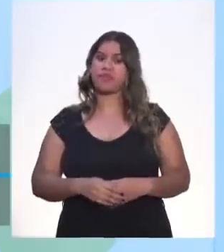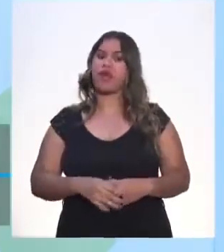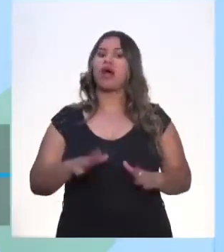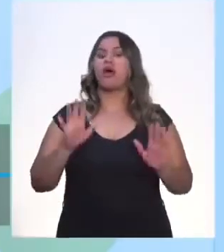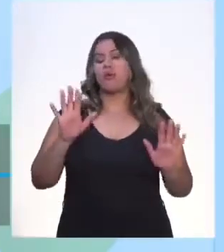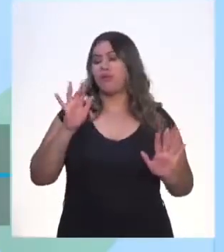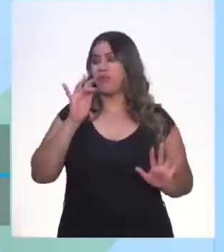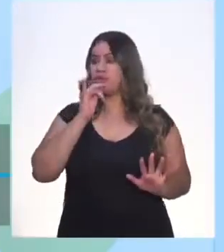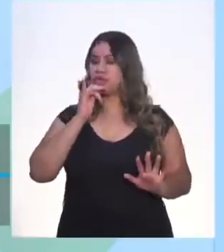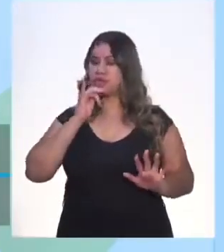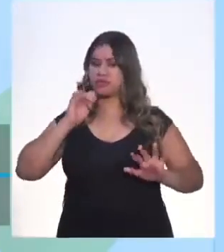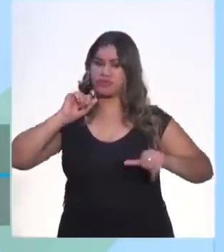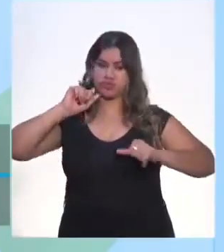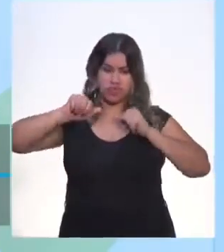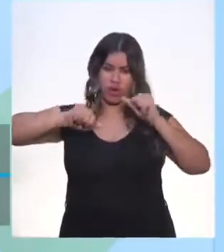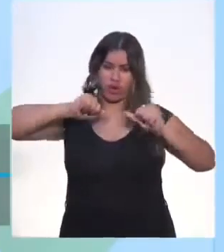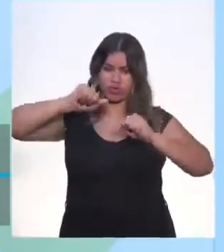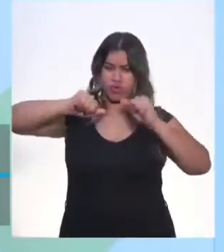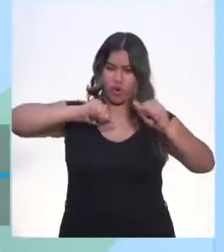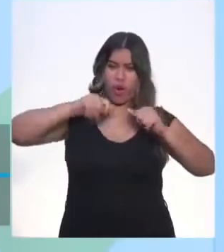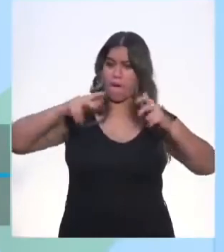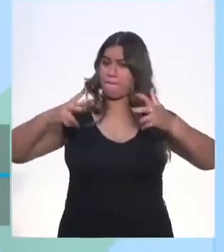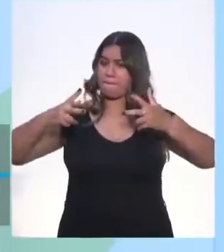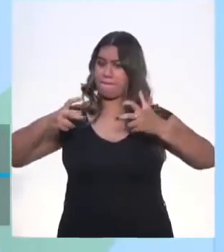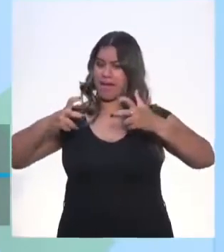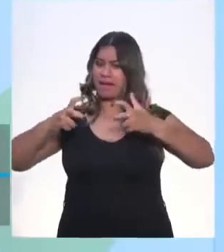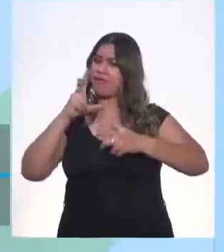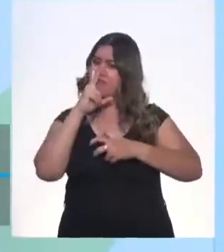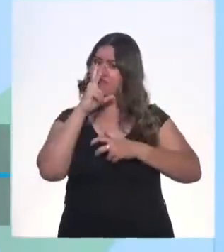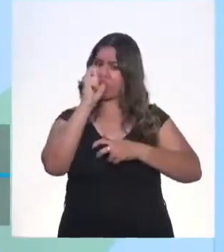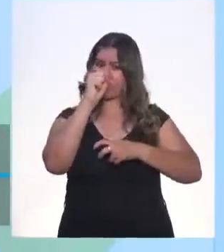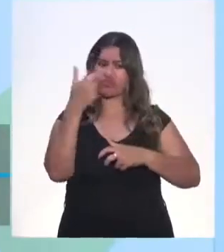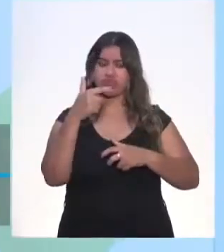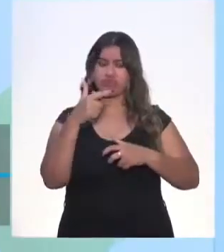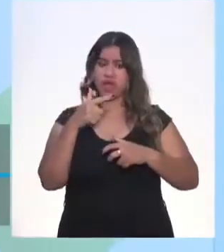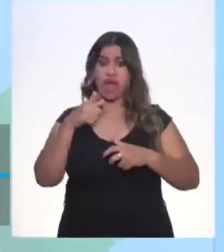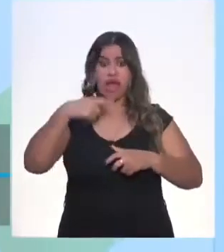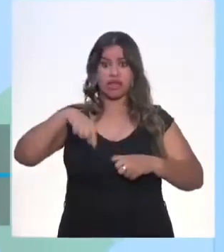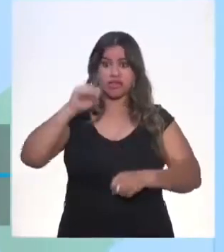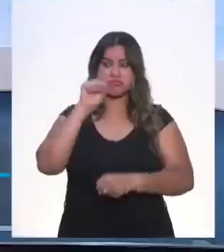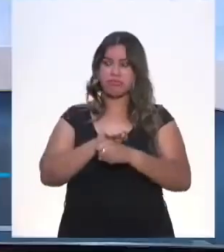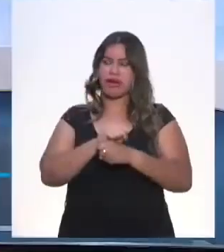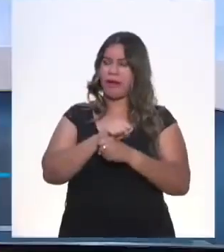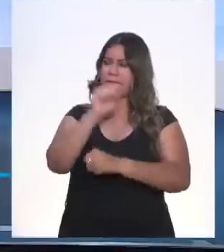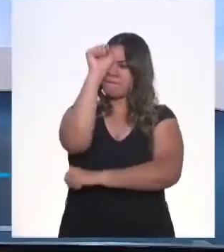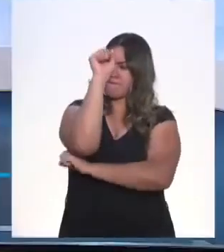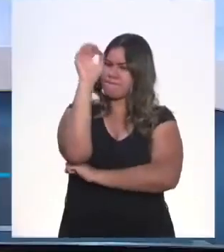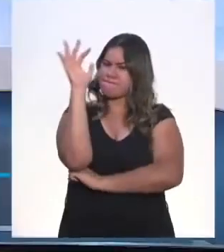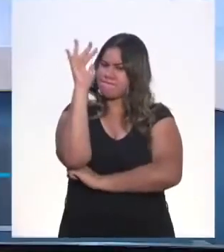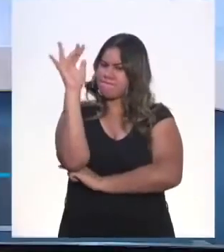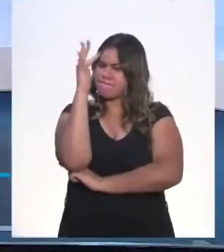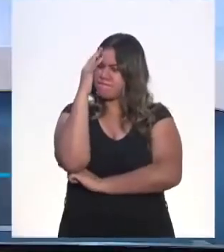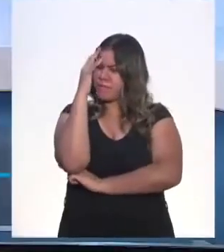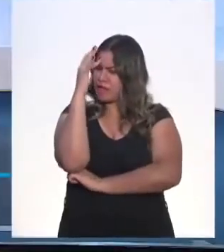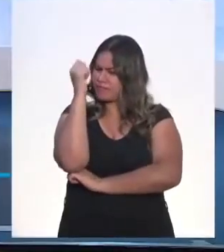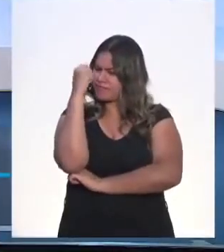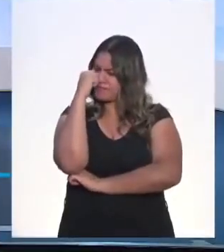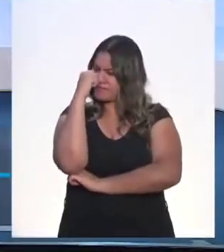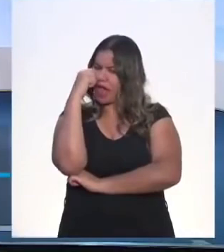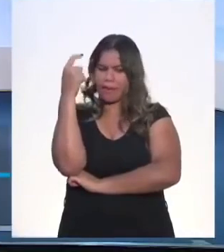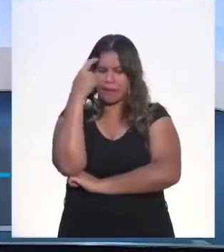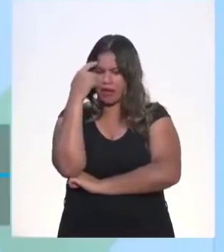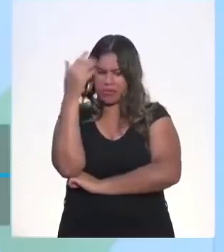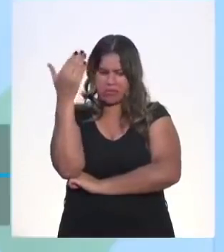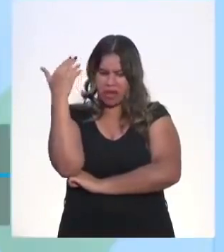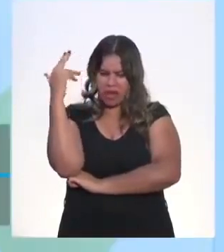onde essas mudanças elas não são perceptíveis assim, né, a olho nu. A gente tem que parar e pensar. E muitas vezes a gente acha que elas nunca ocorreram, que tudo